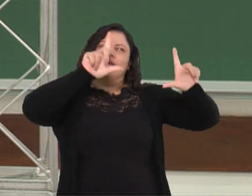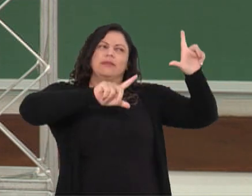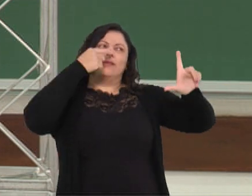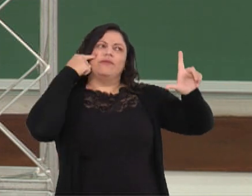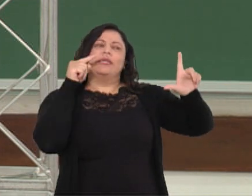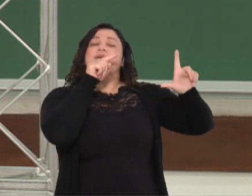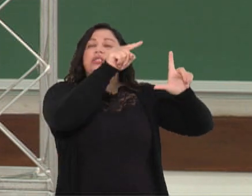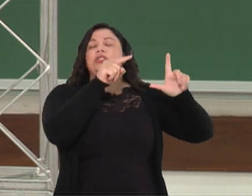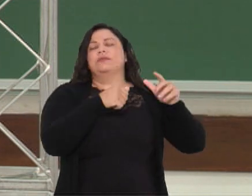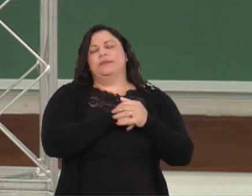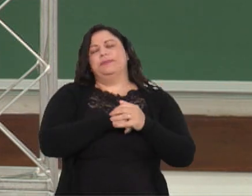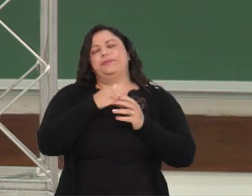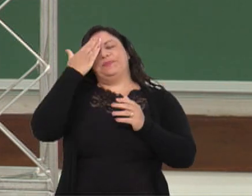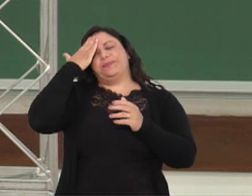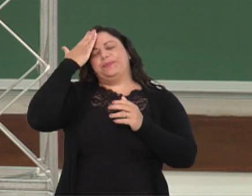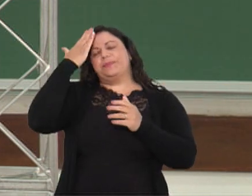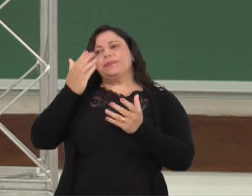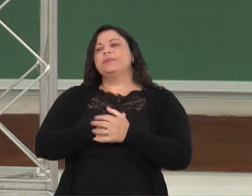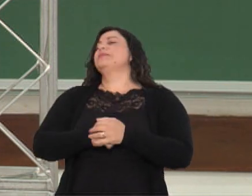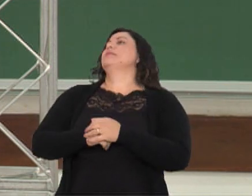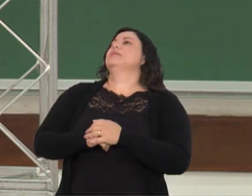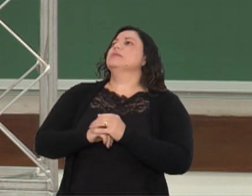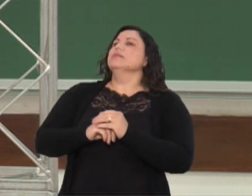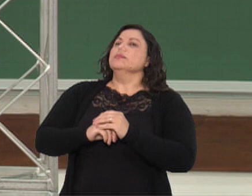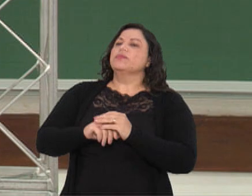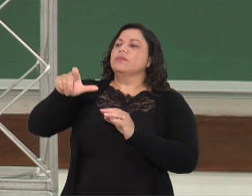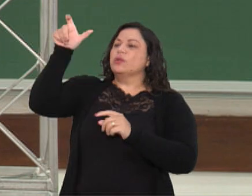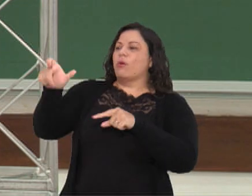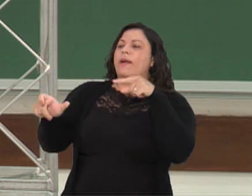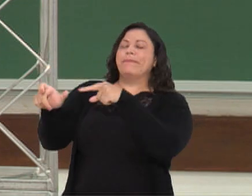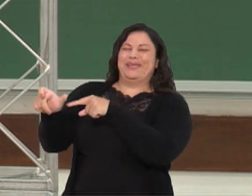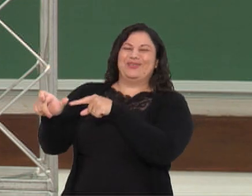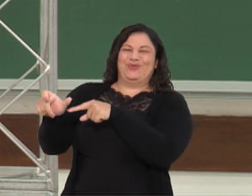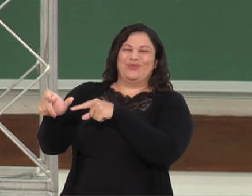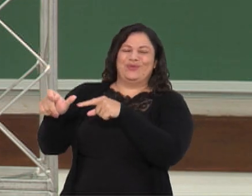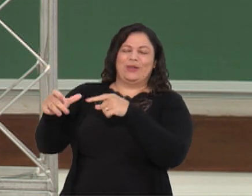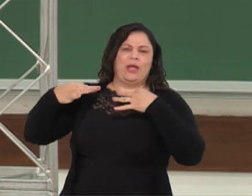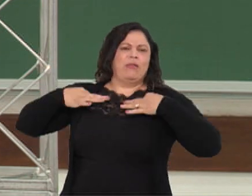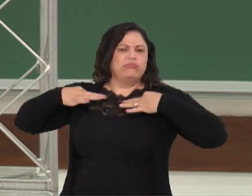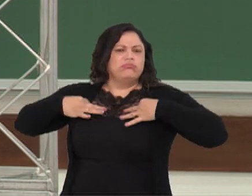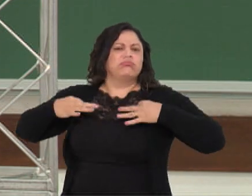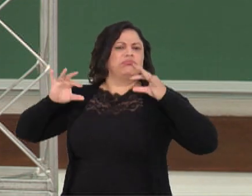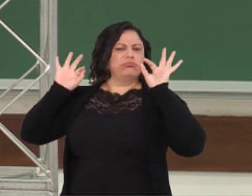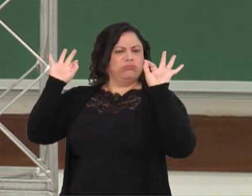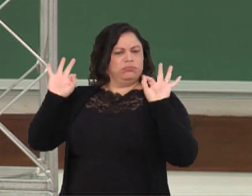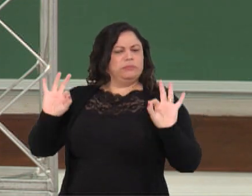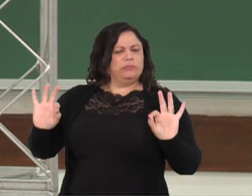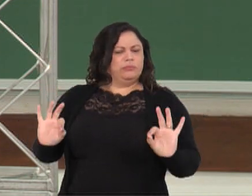uma pessoa muito bem vestida e uma outra pessoa